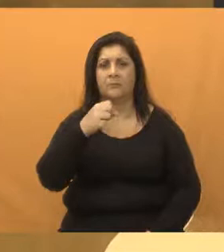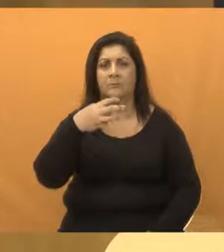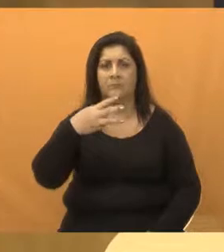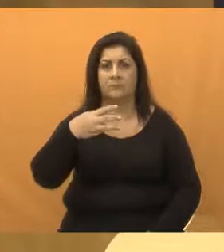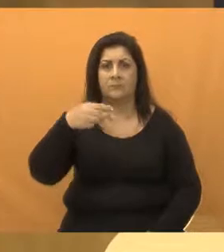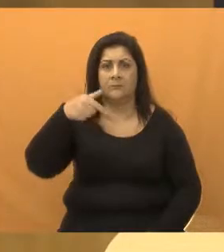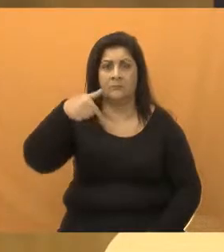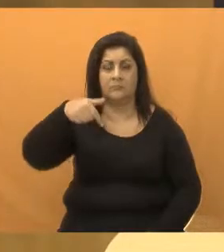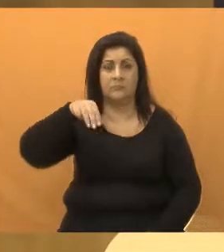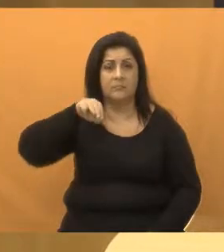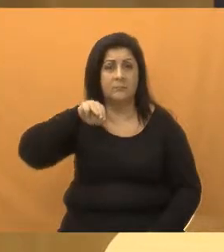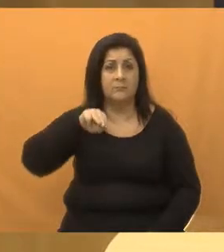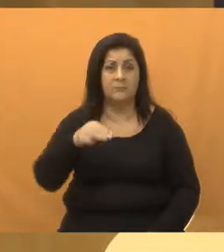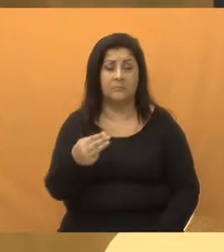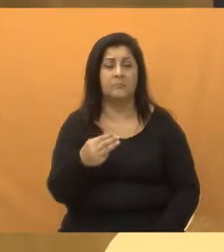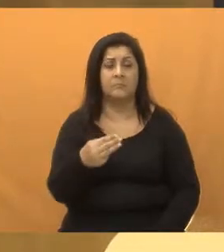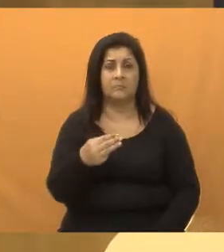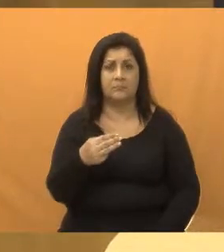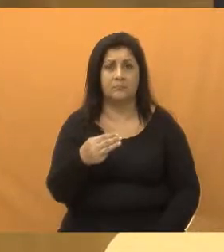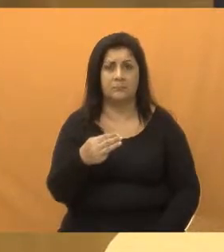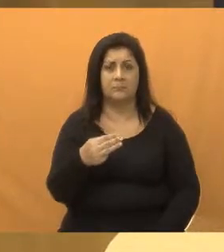837 milhões e